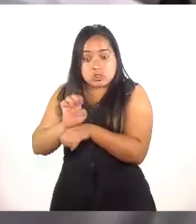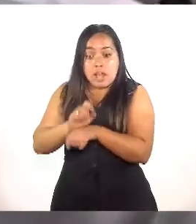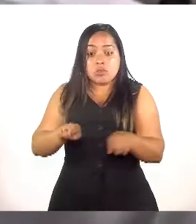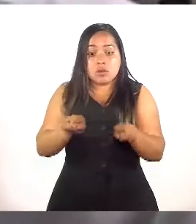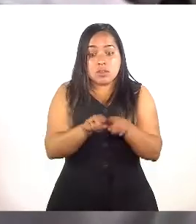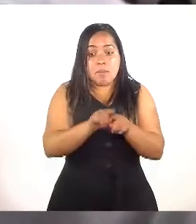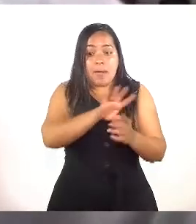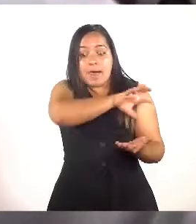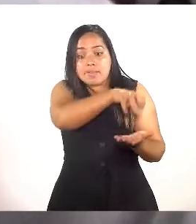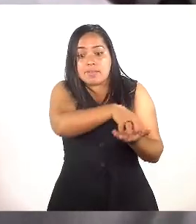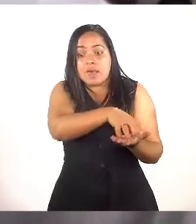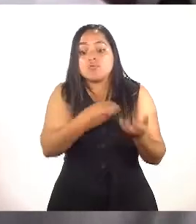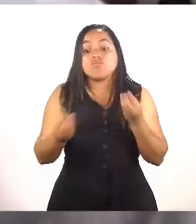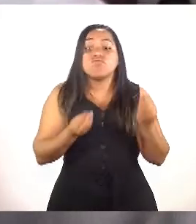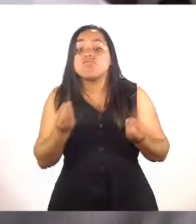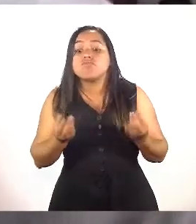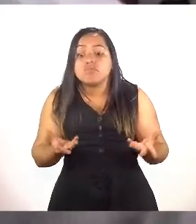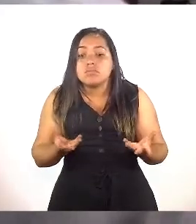SEG?